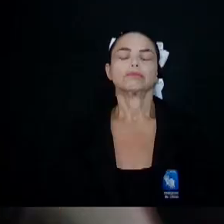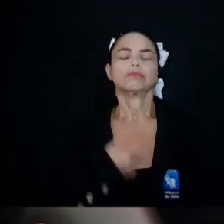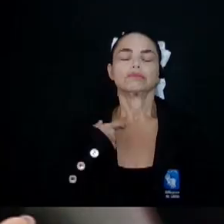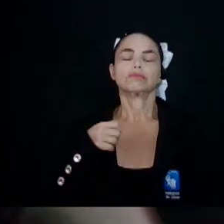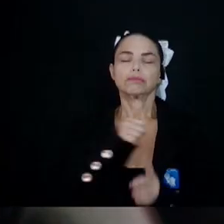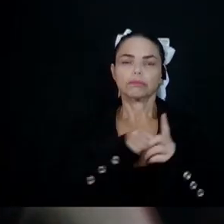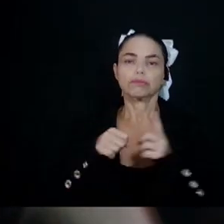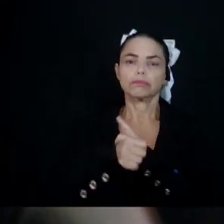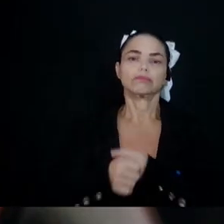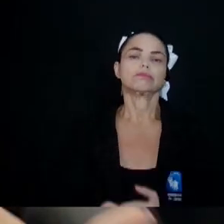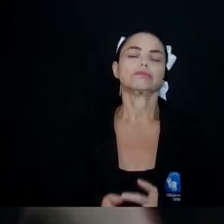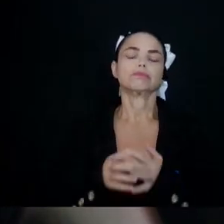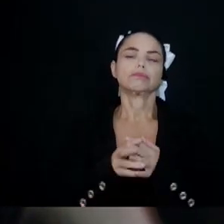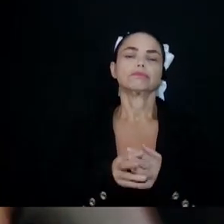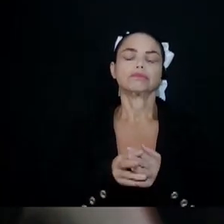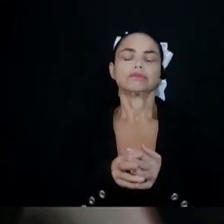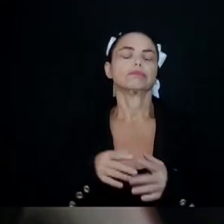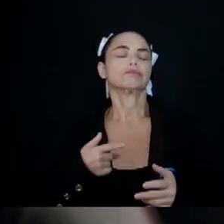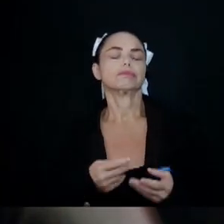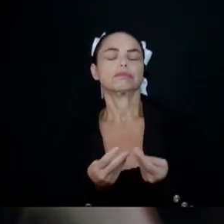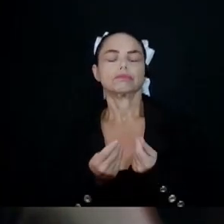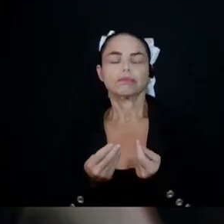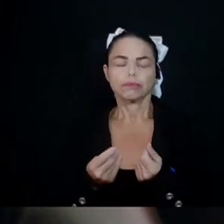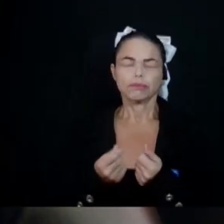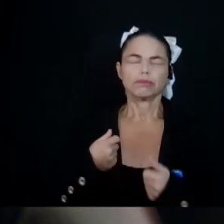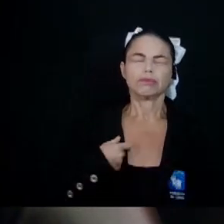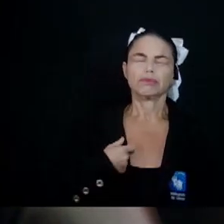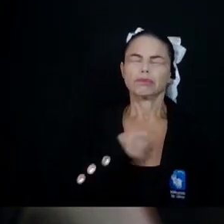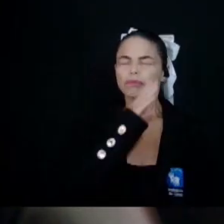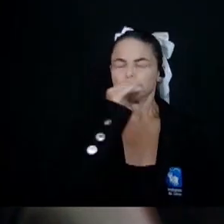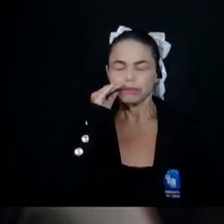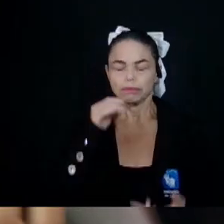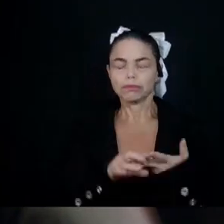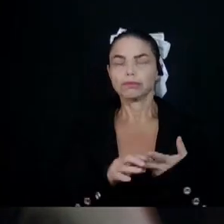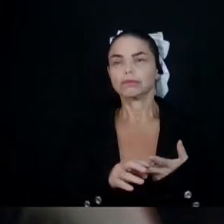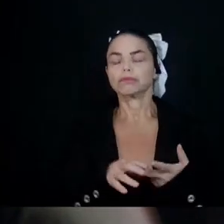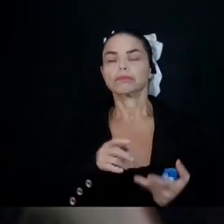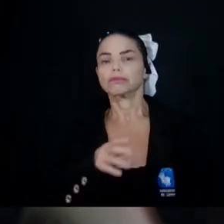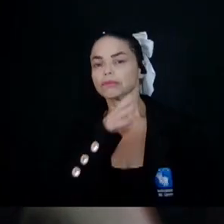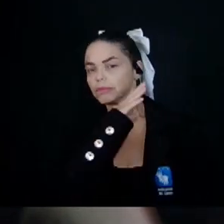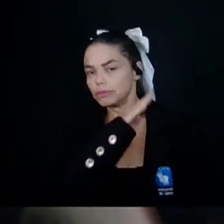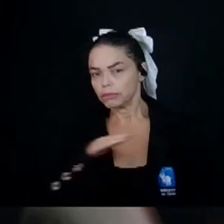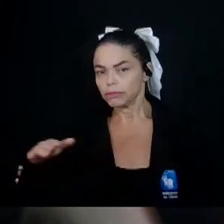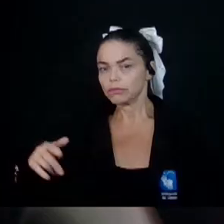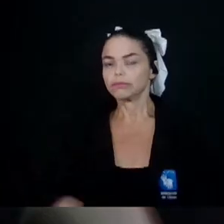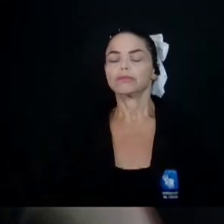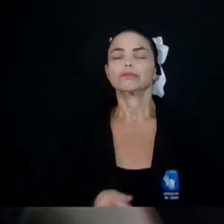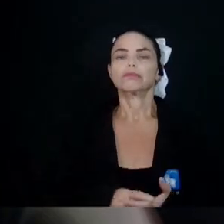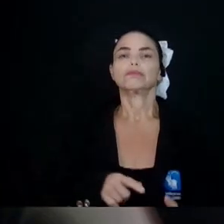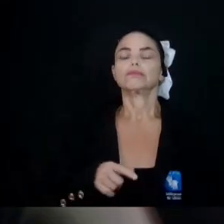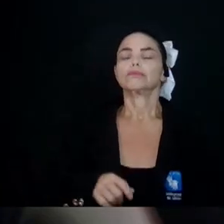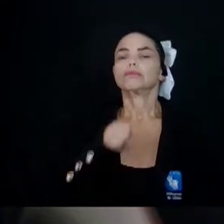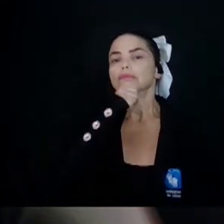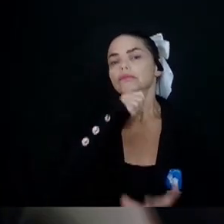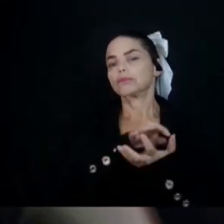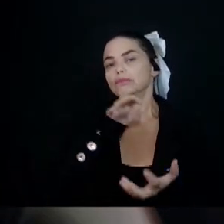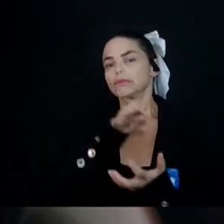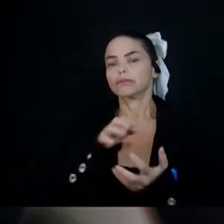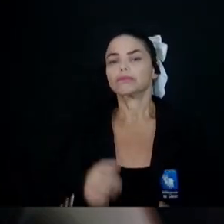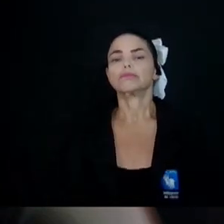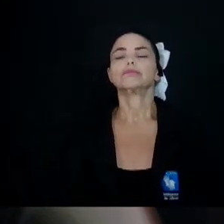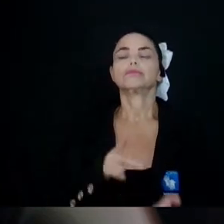que é vulnerável, né? Tanto a criança, o adolescente e o idoso já são partes da nossa sociedade que são vulneráveis,